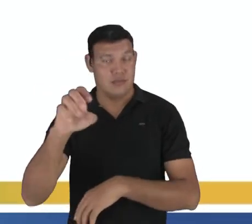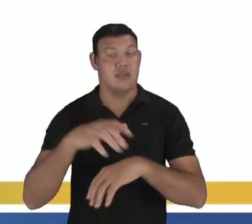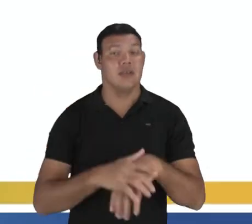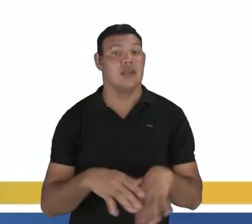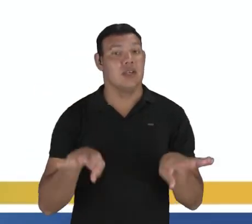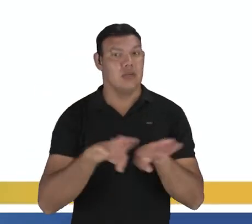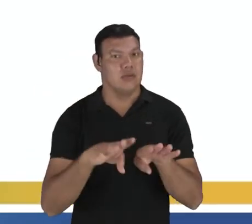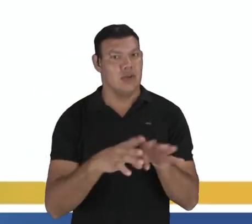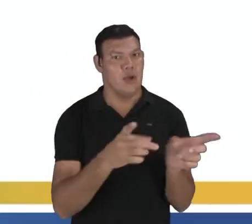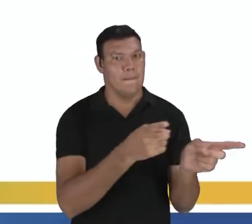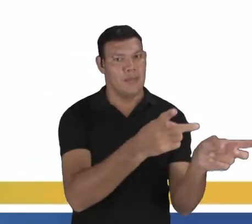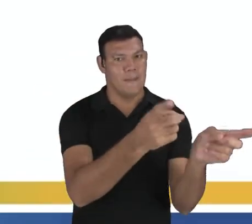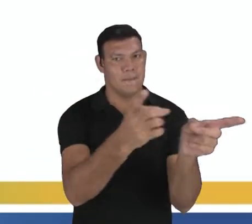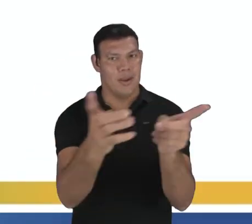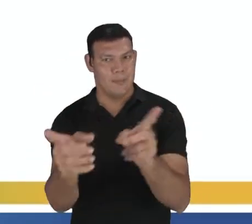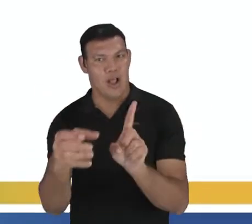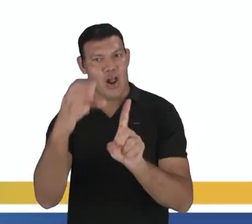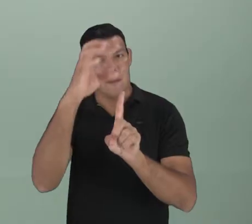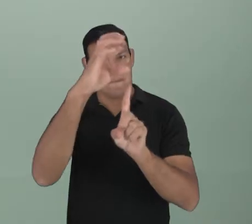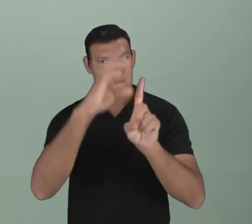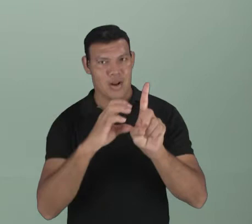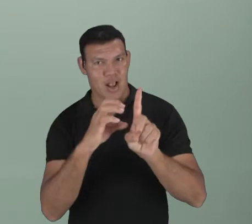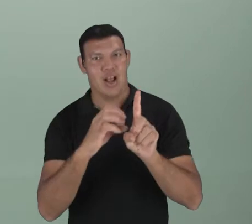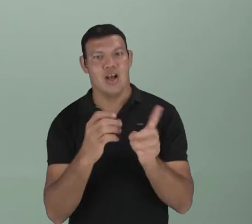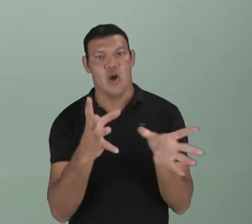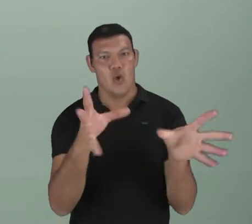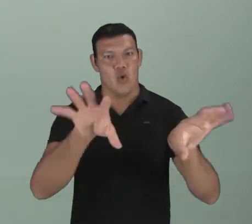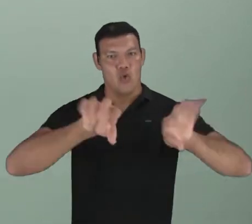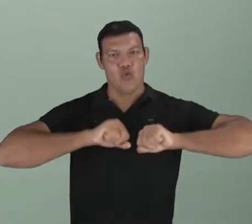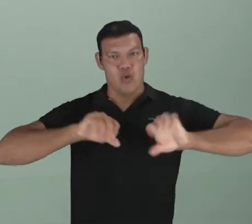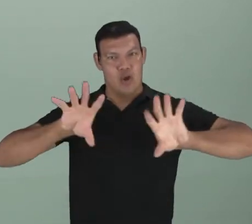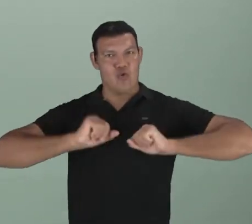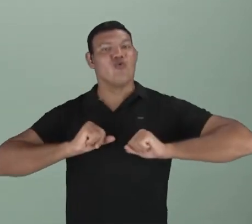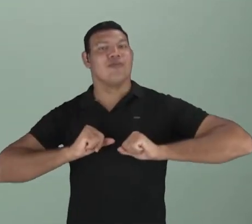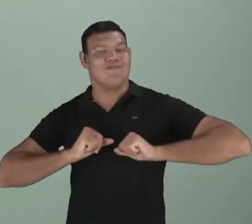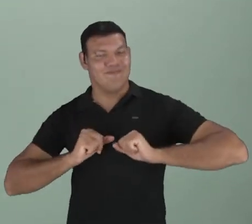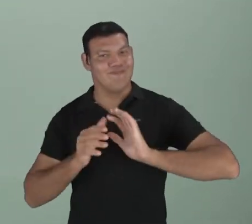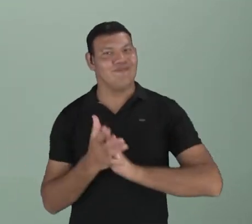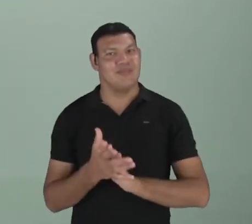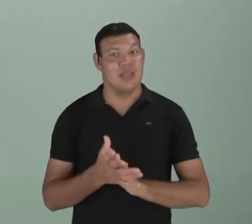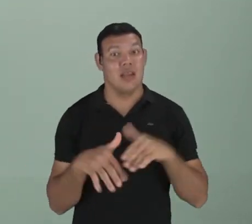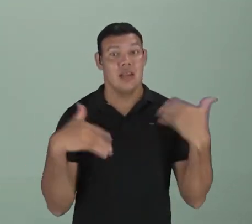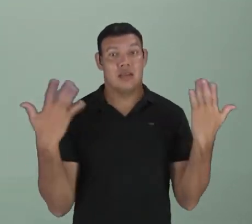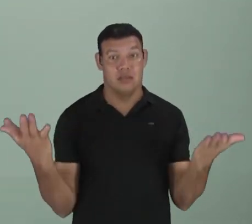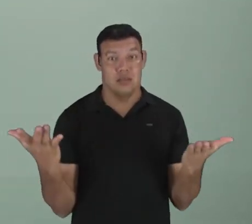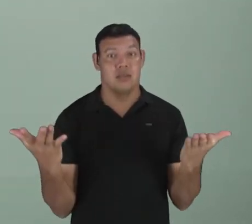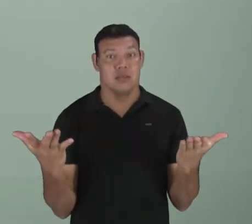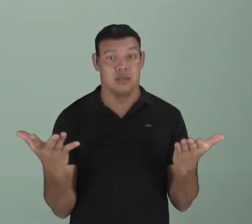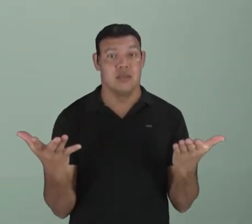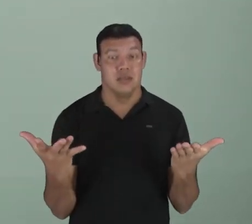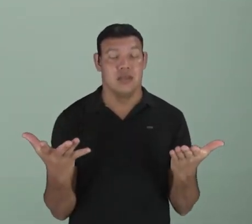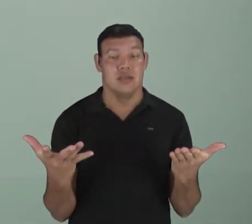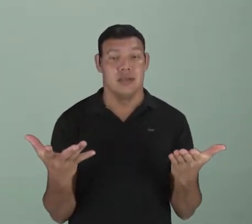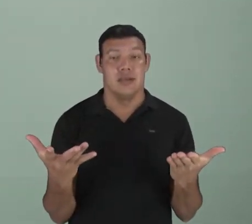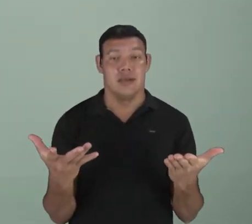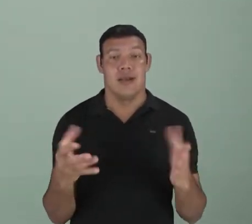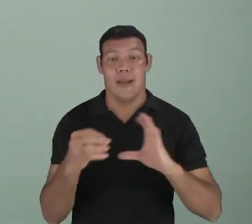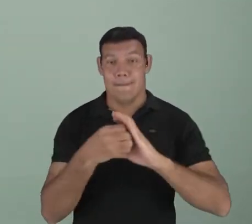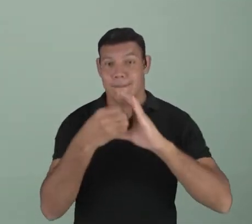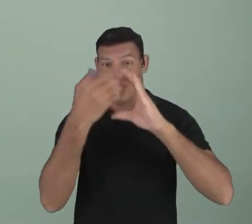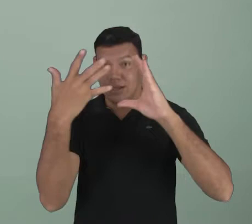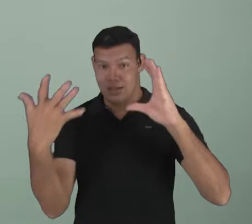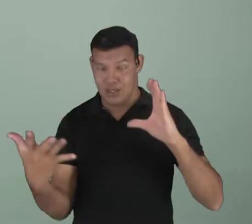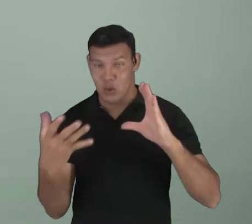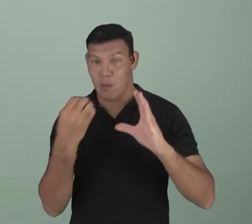mercado consumidor, né? Um mercado que vai comprar esse produto. E isso também faz com que, né, uma